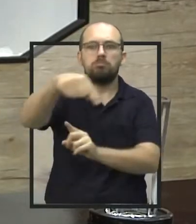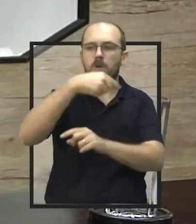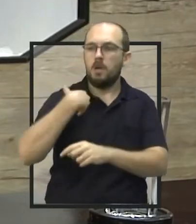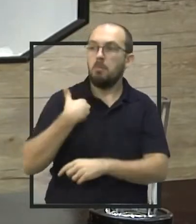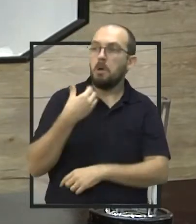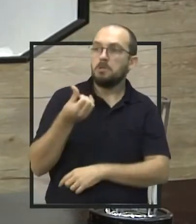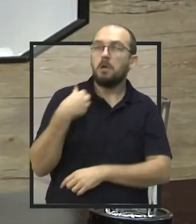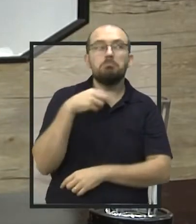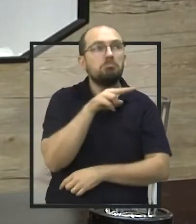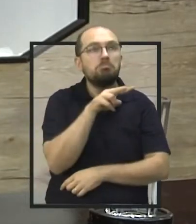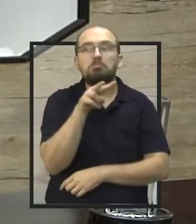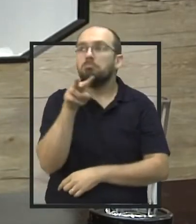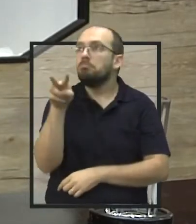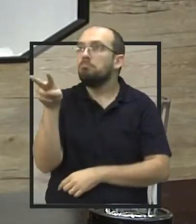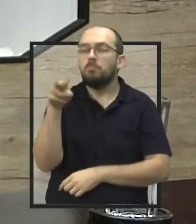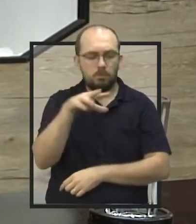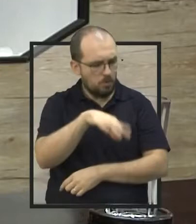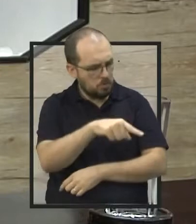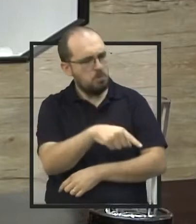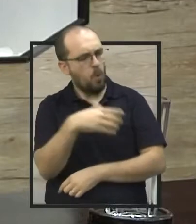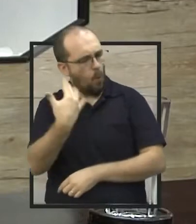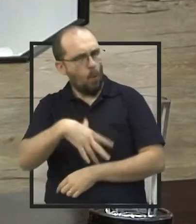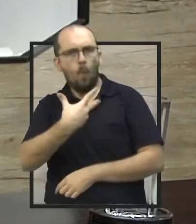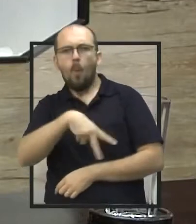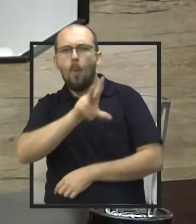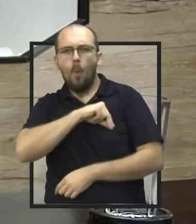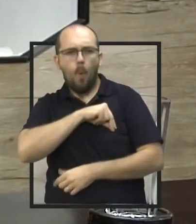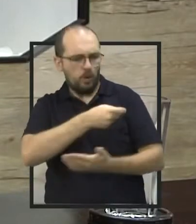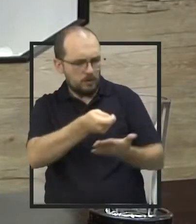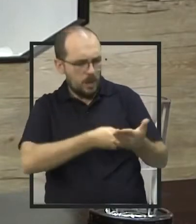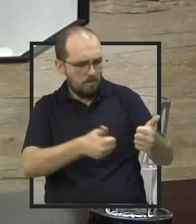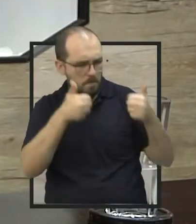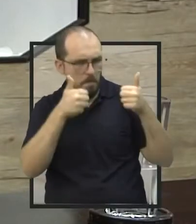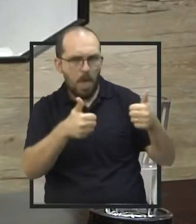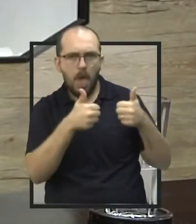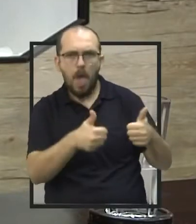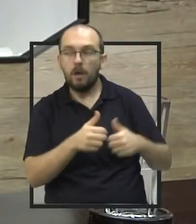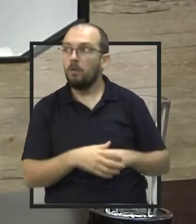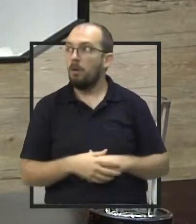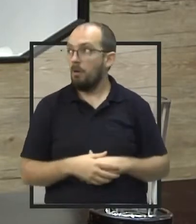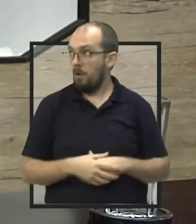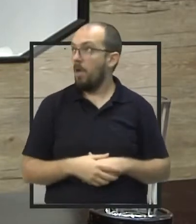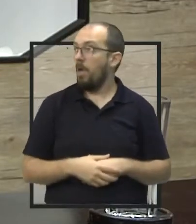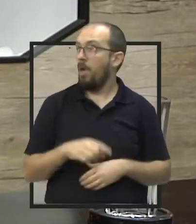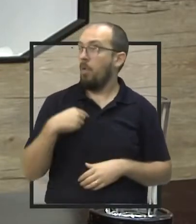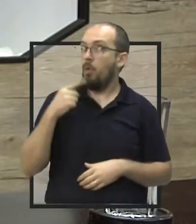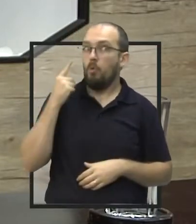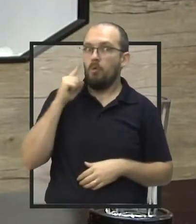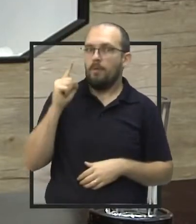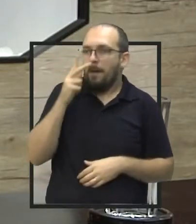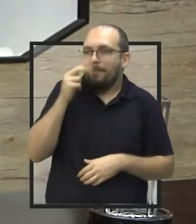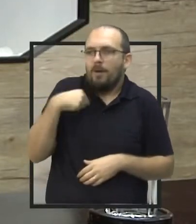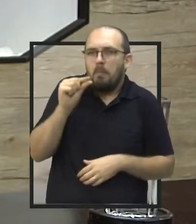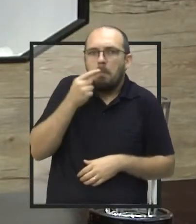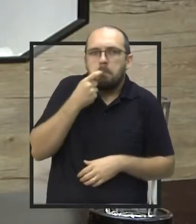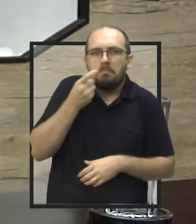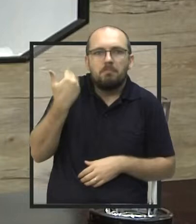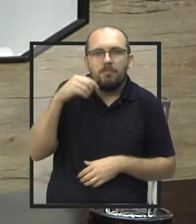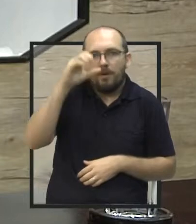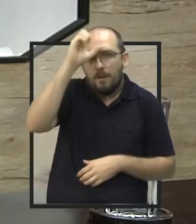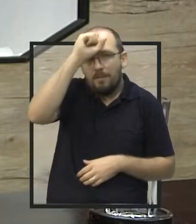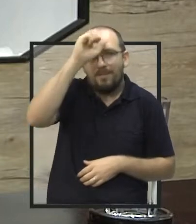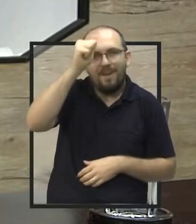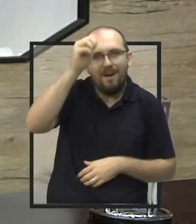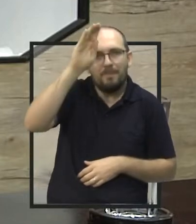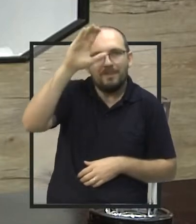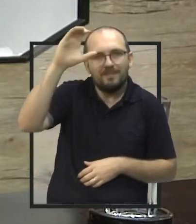foi? Foi. Eu comecei a escrever aos 6 anos, assim que eu fui alfabetizada, eu escrevi o primeiro texto literário. E eu lembro que